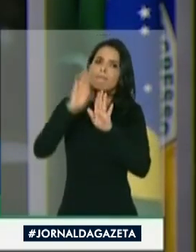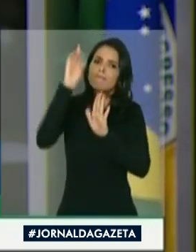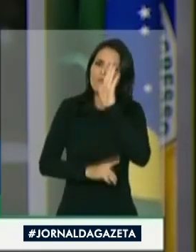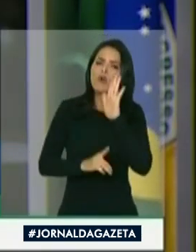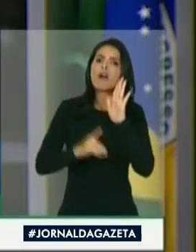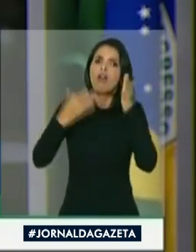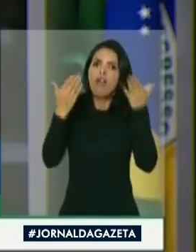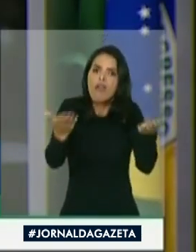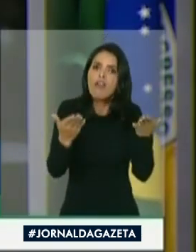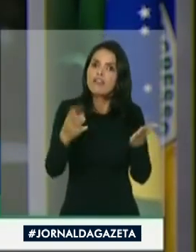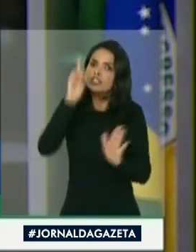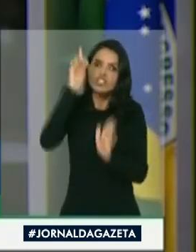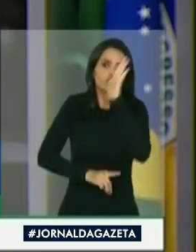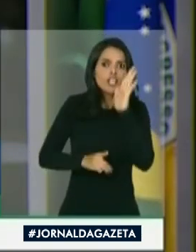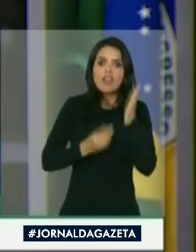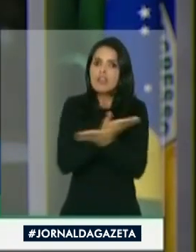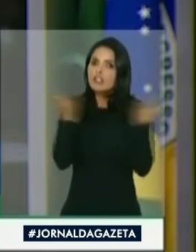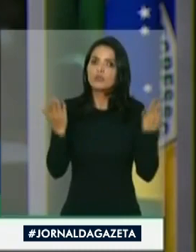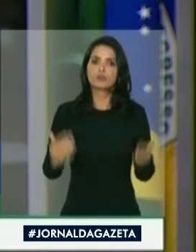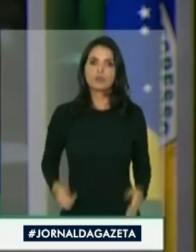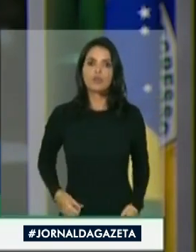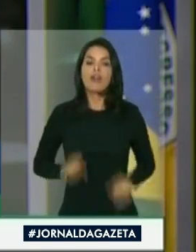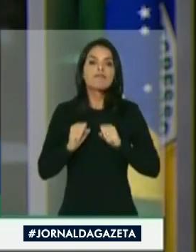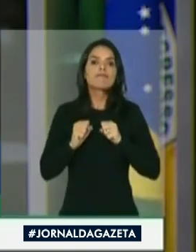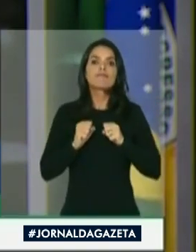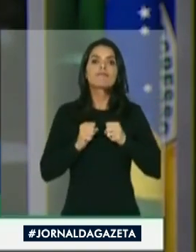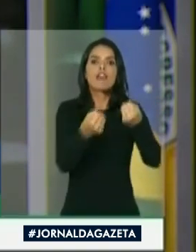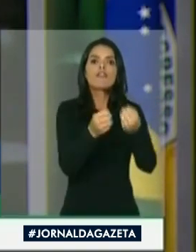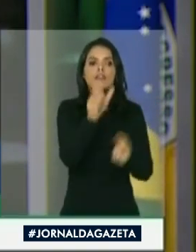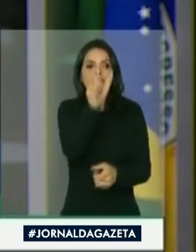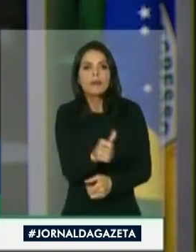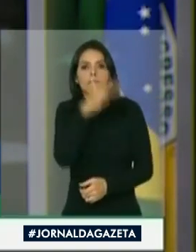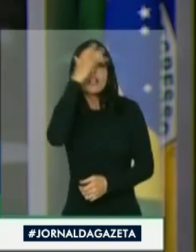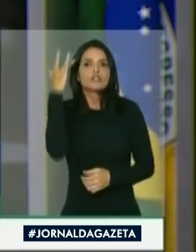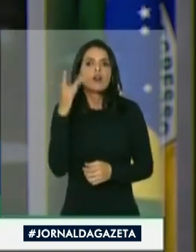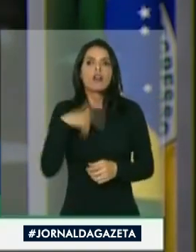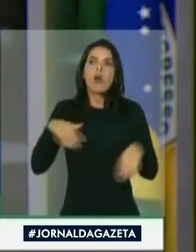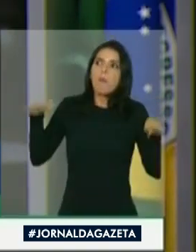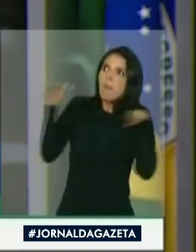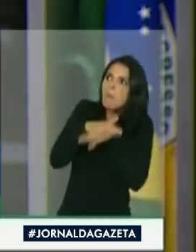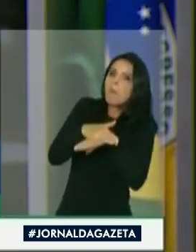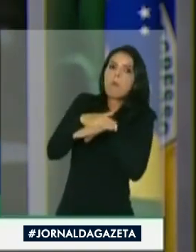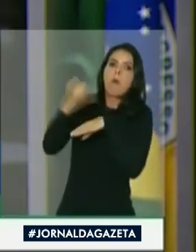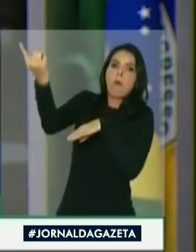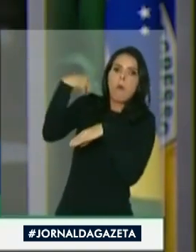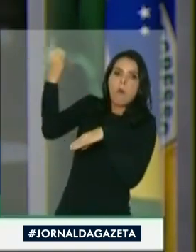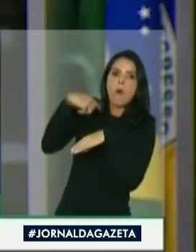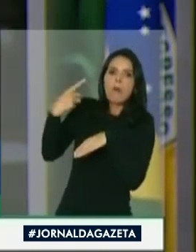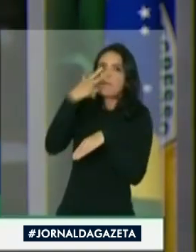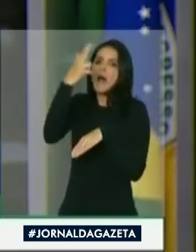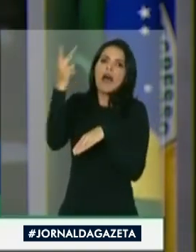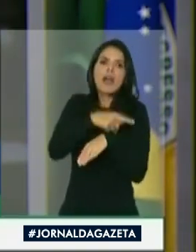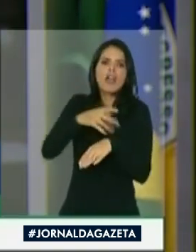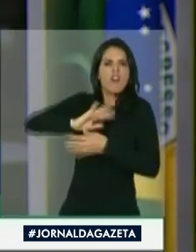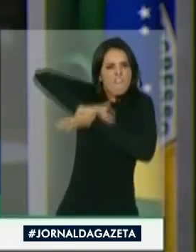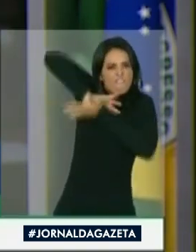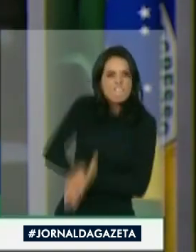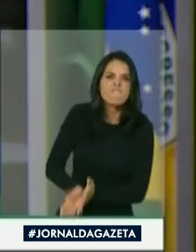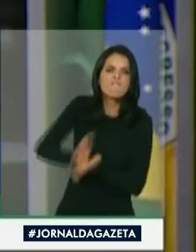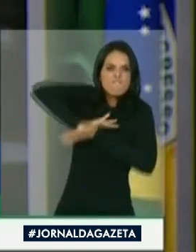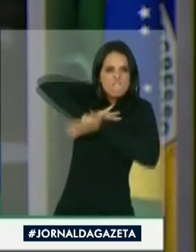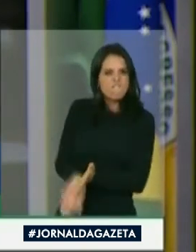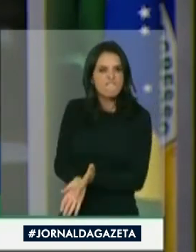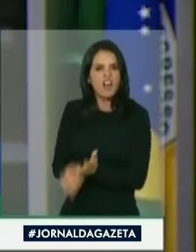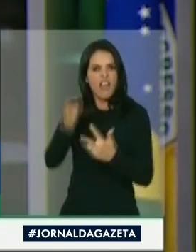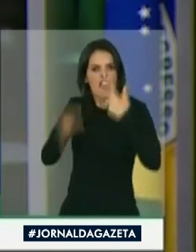fazendo os seus apontamentos sobre a prisão de Daniel Silveira. Nesse momento são dois deputados de cada